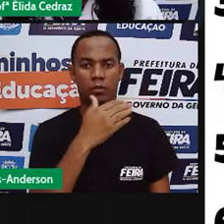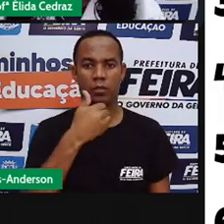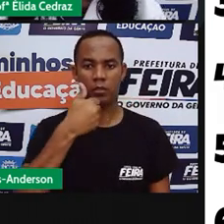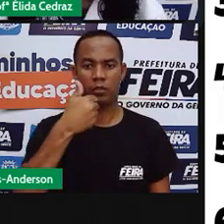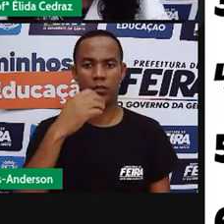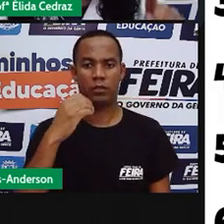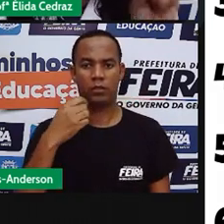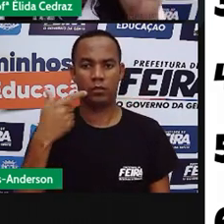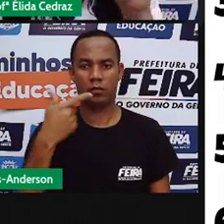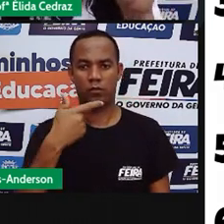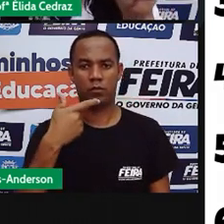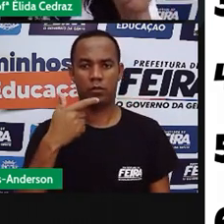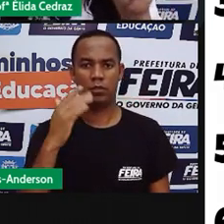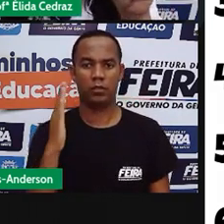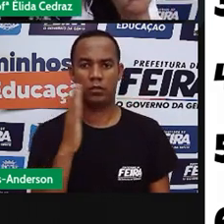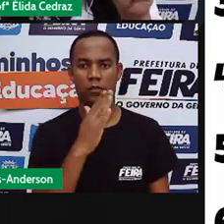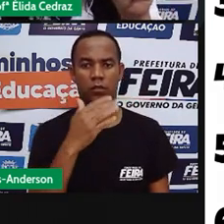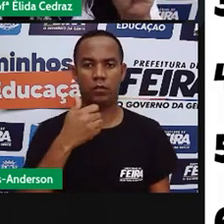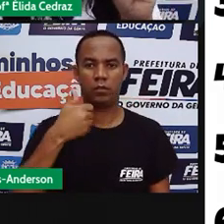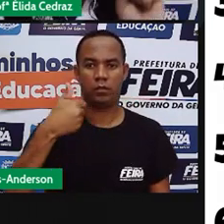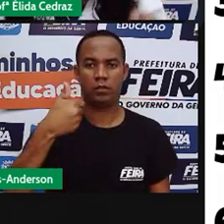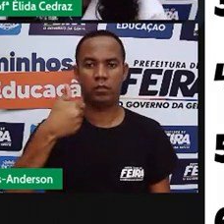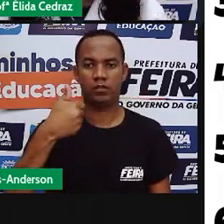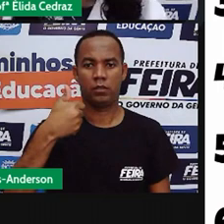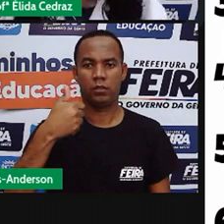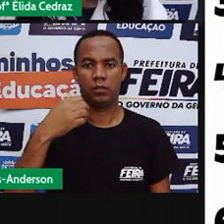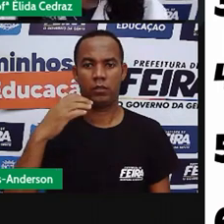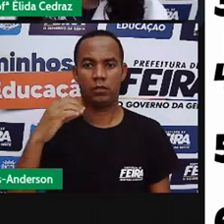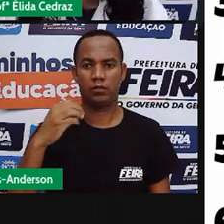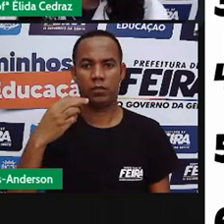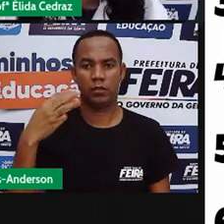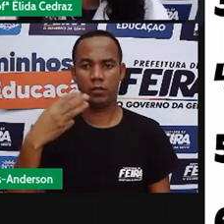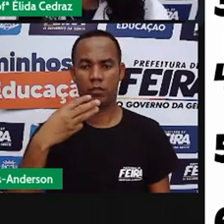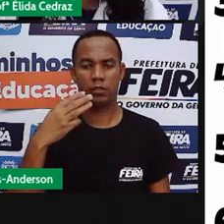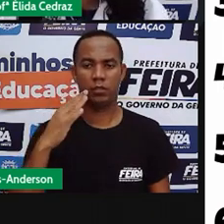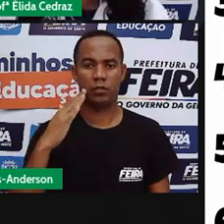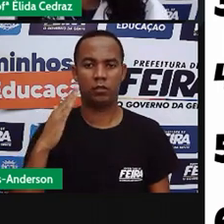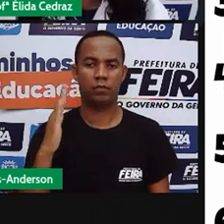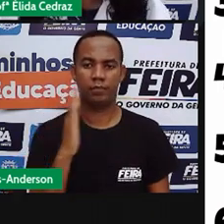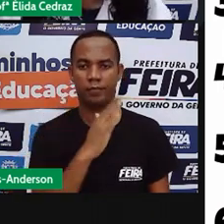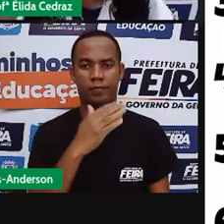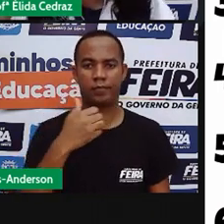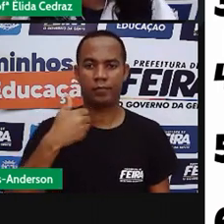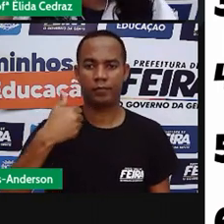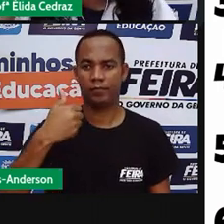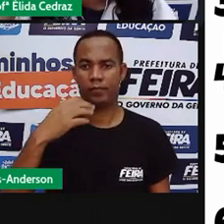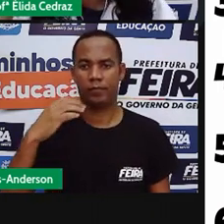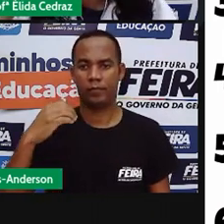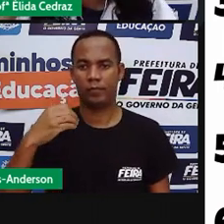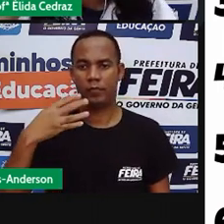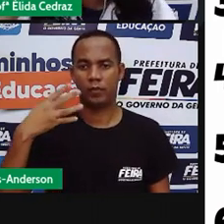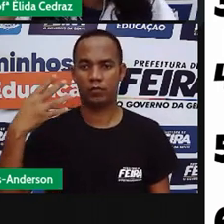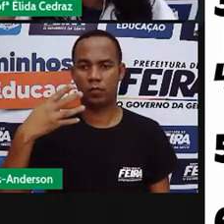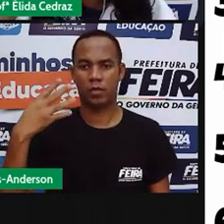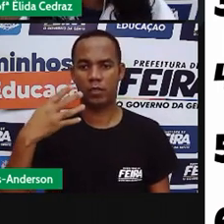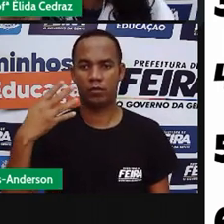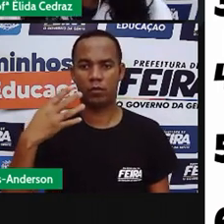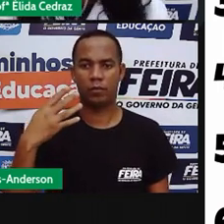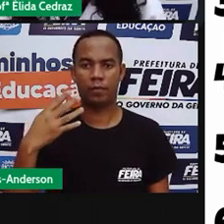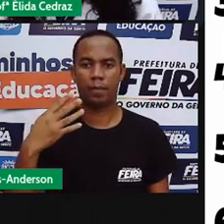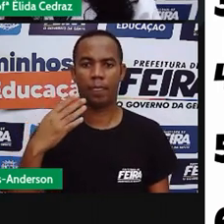104. Primeiro andar e os números dos apartamentos. Começa com o número